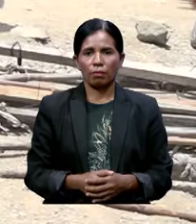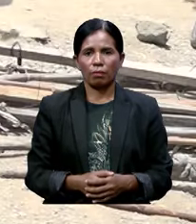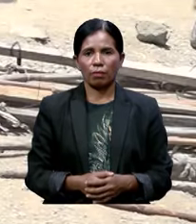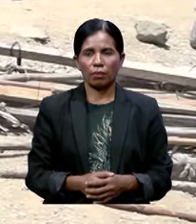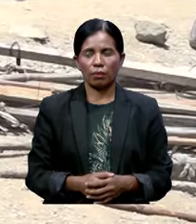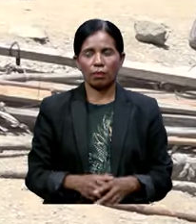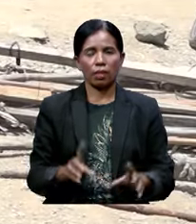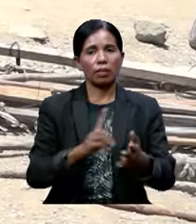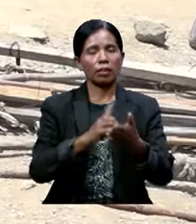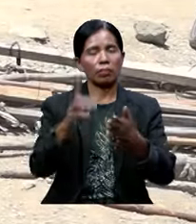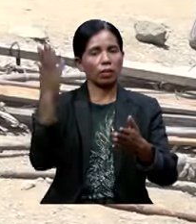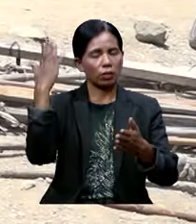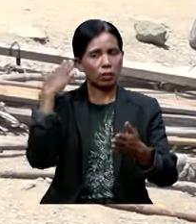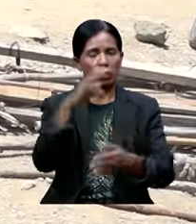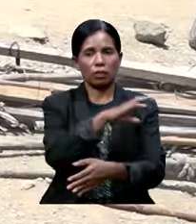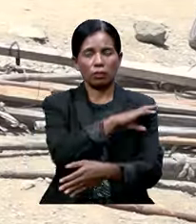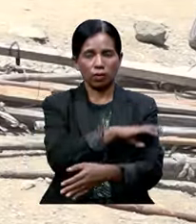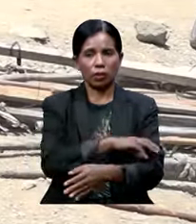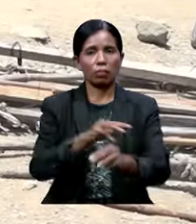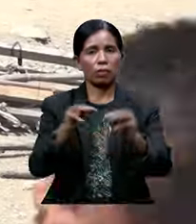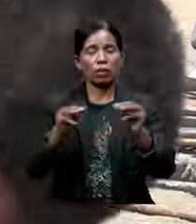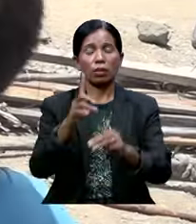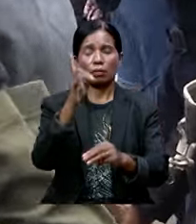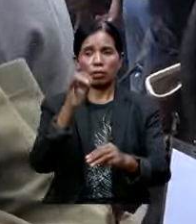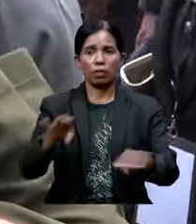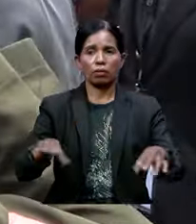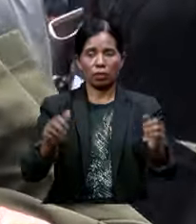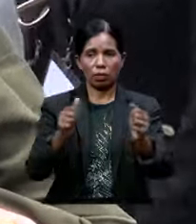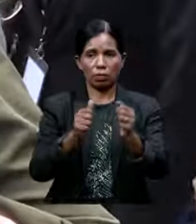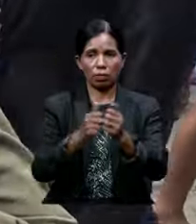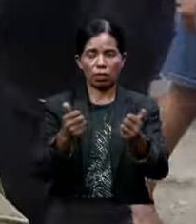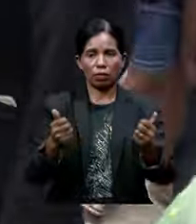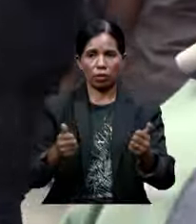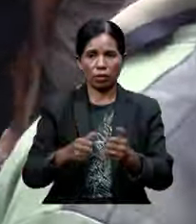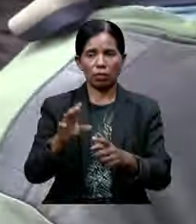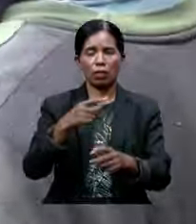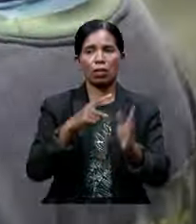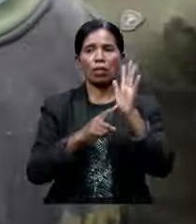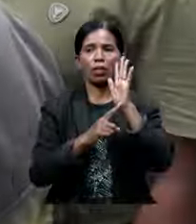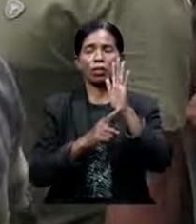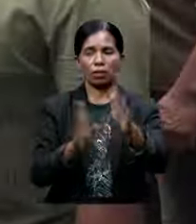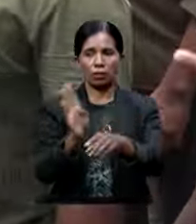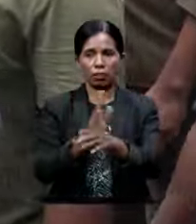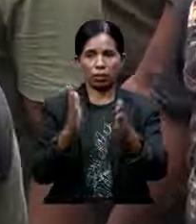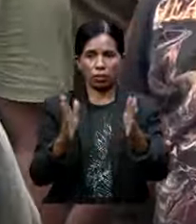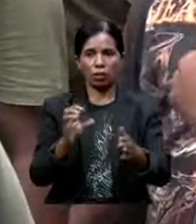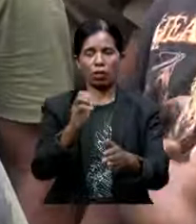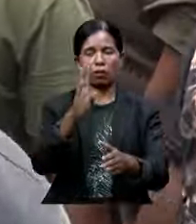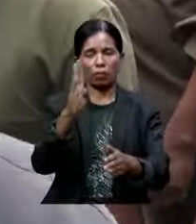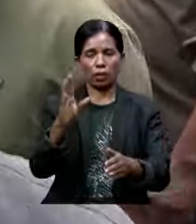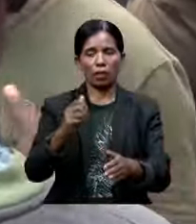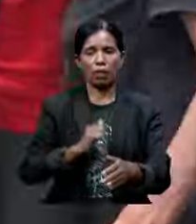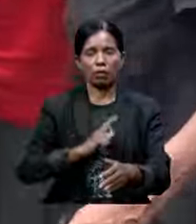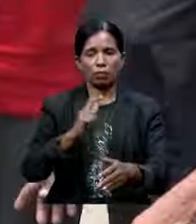E a semana coto guardas está o mercado município de ele serviço muito com a autoridade local sira fuatene ona negociante obral ai mutin atu